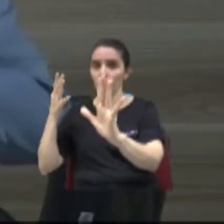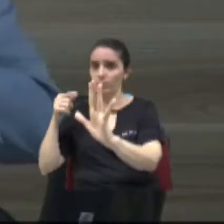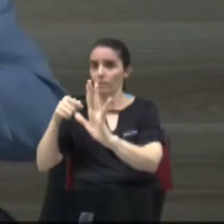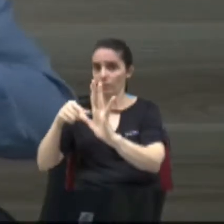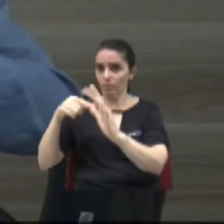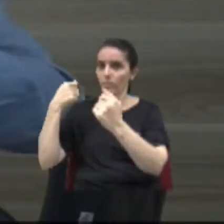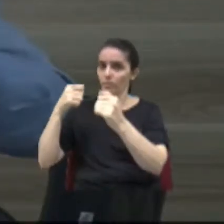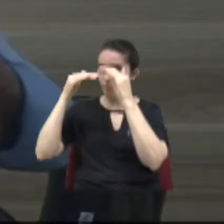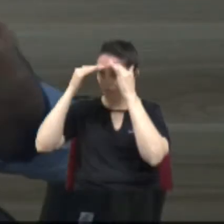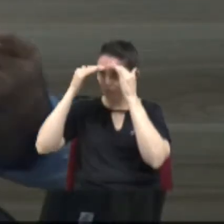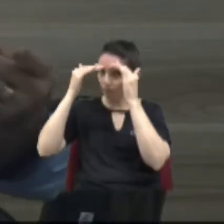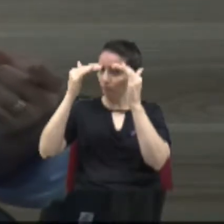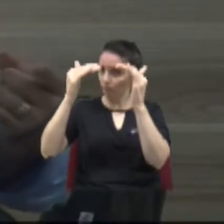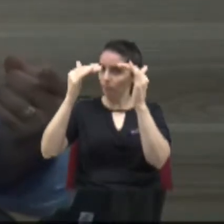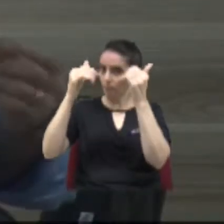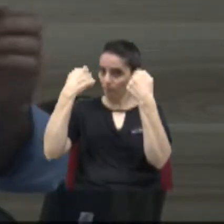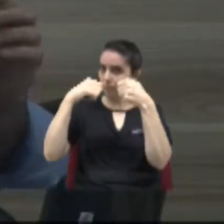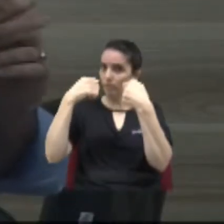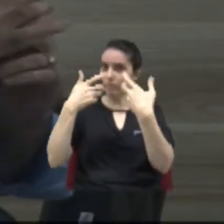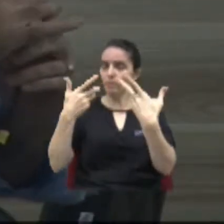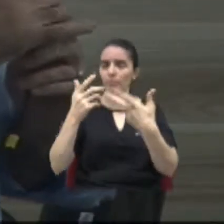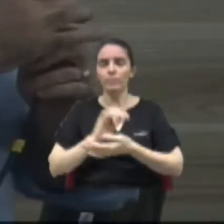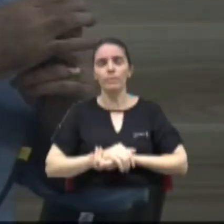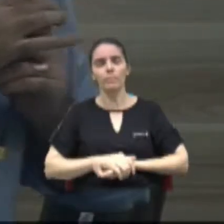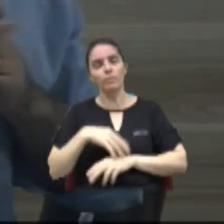movimento, tinha muita gente de bem ali,